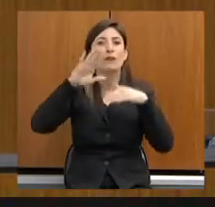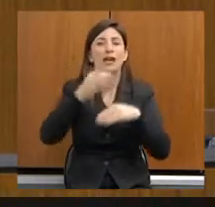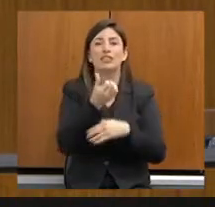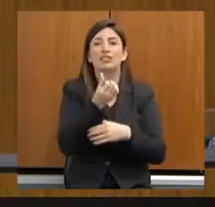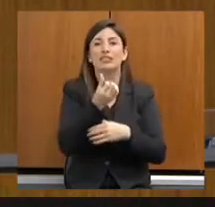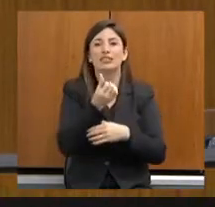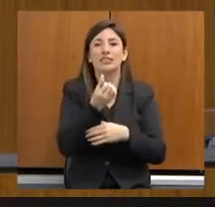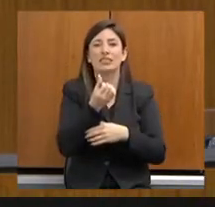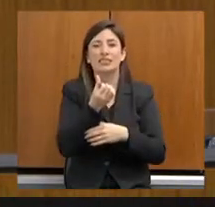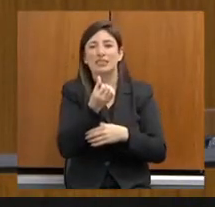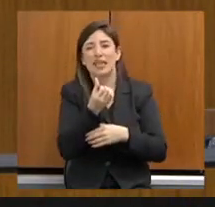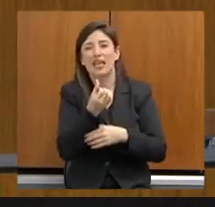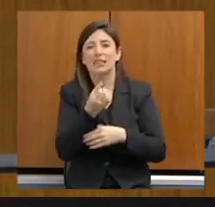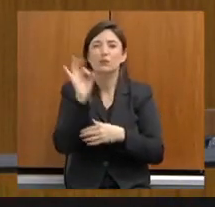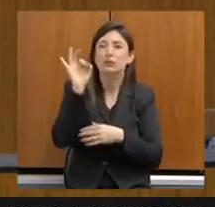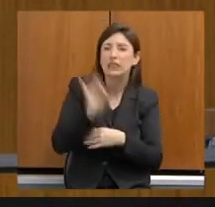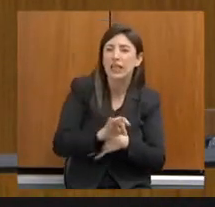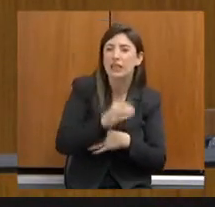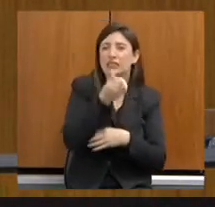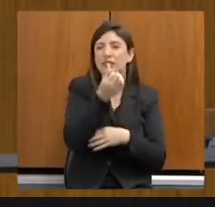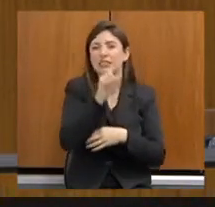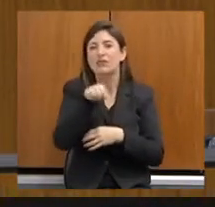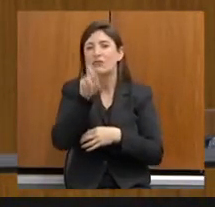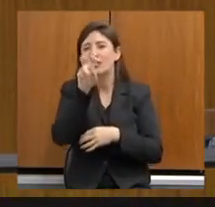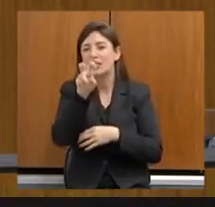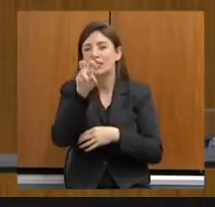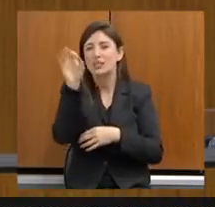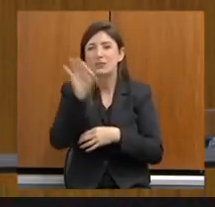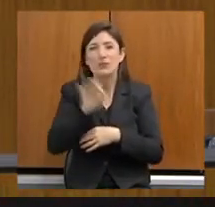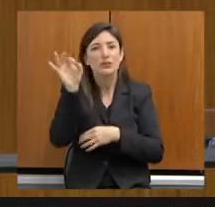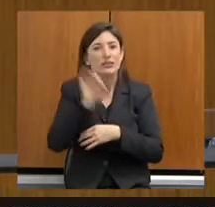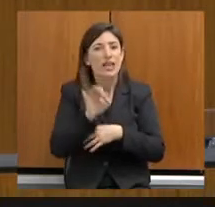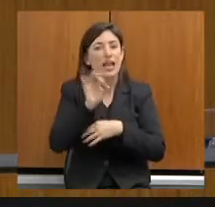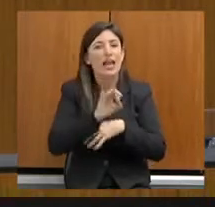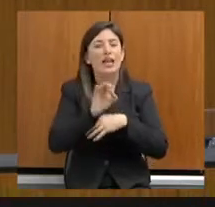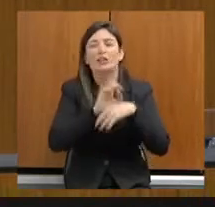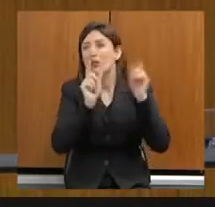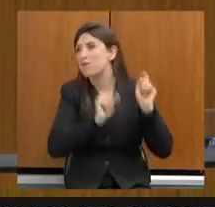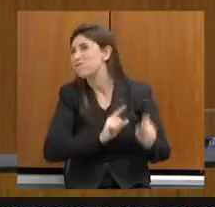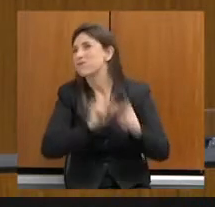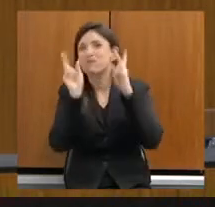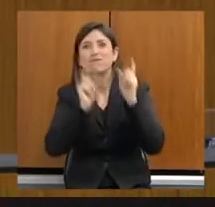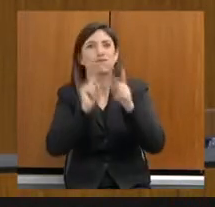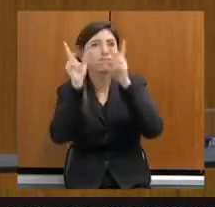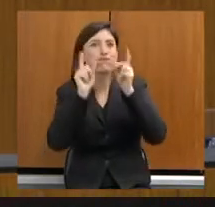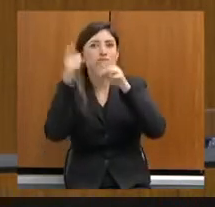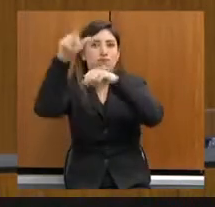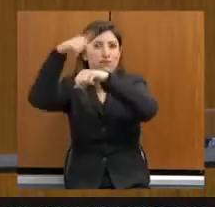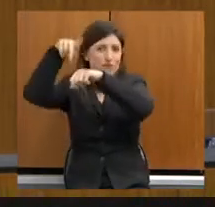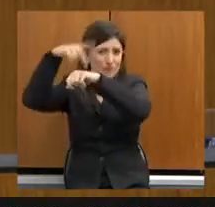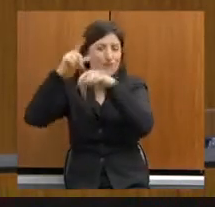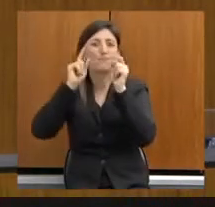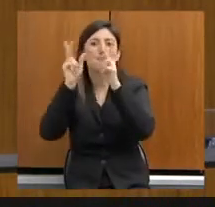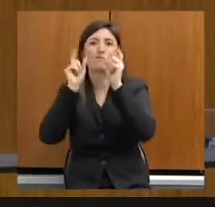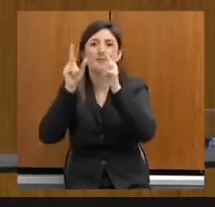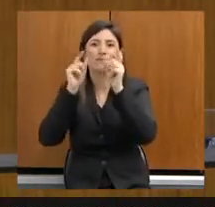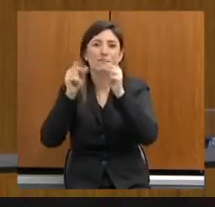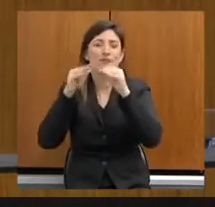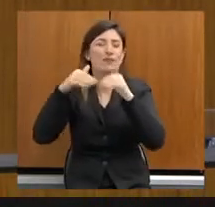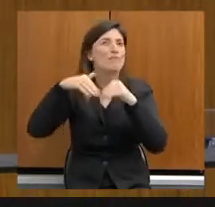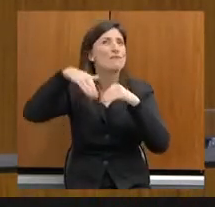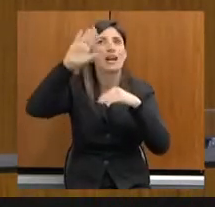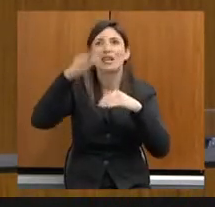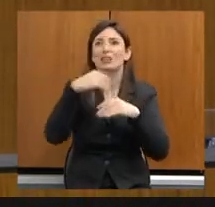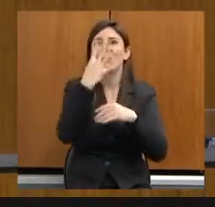por cento 16,5 por cento de embarques de exportação ultrapassando aí os quatro milhões de dólares